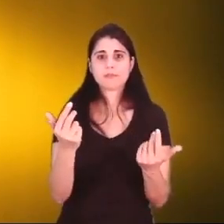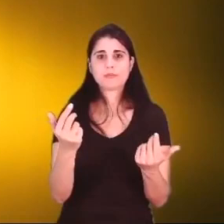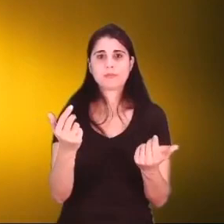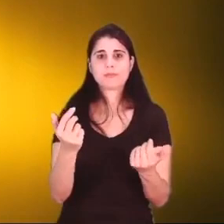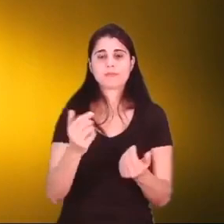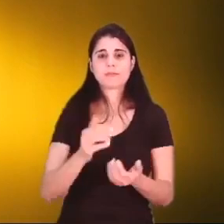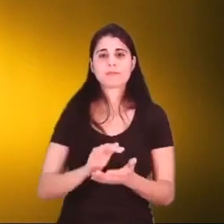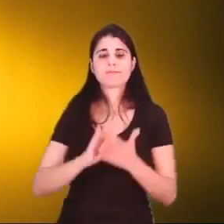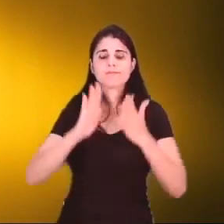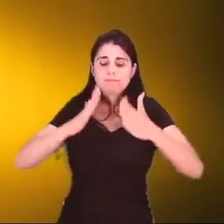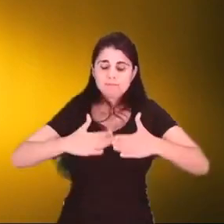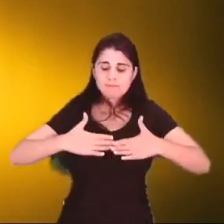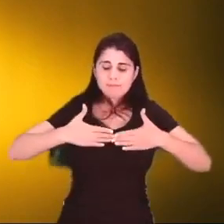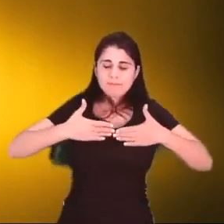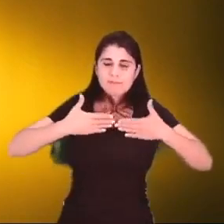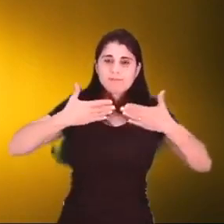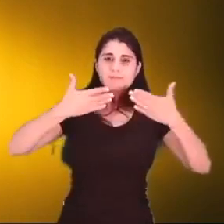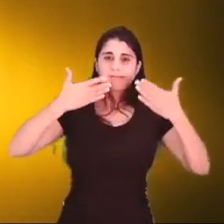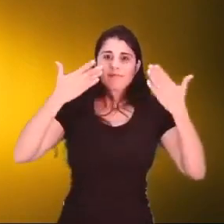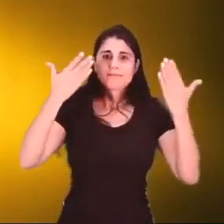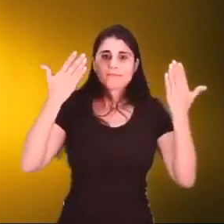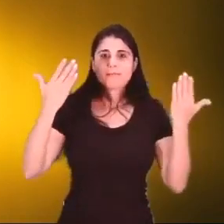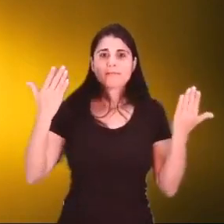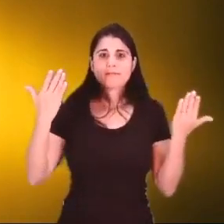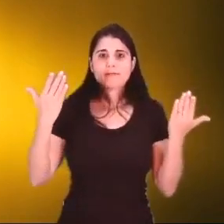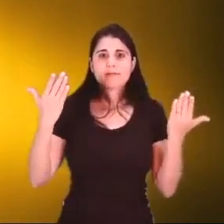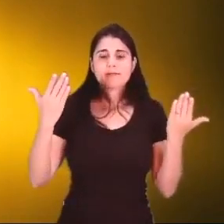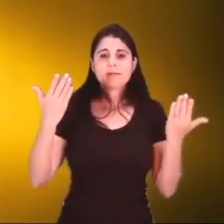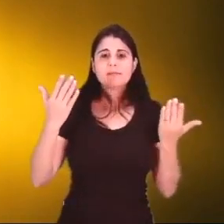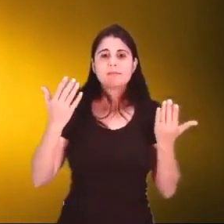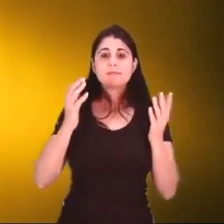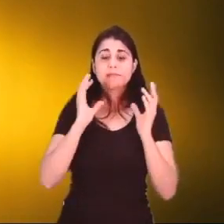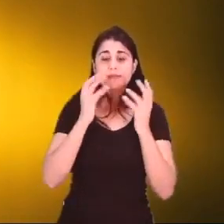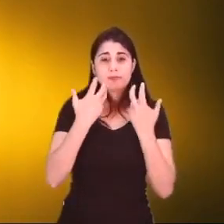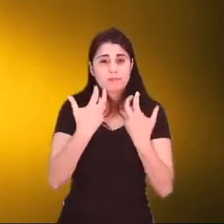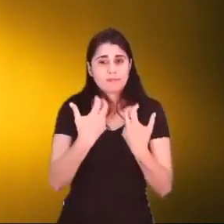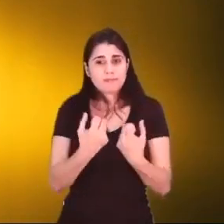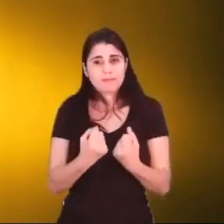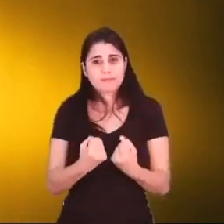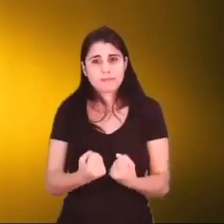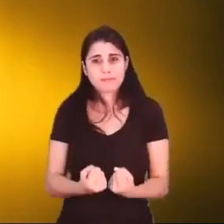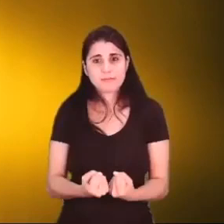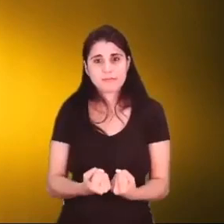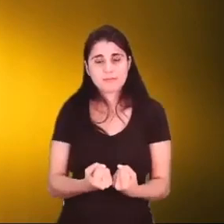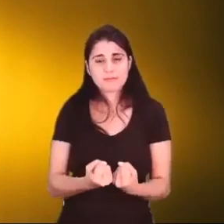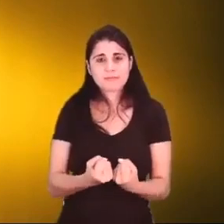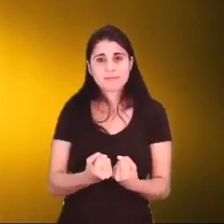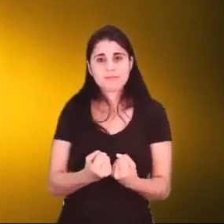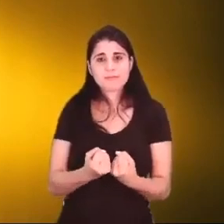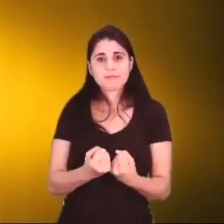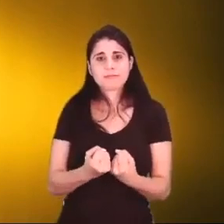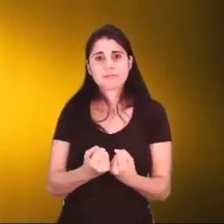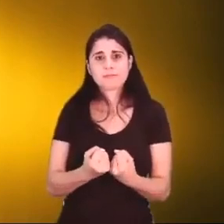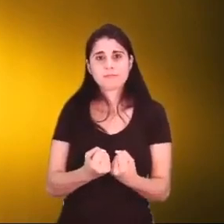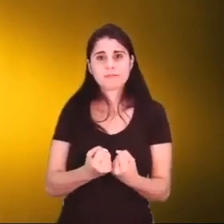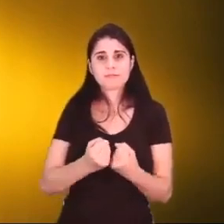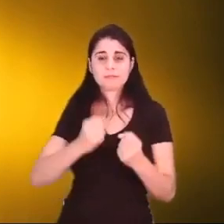Exultar, não permitindo que a sombra